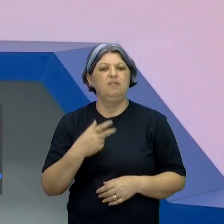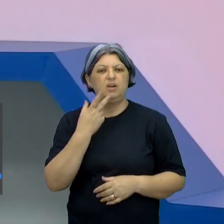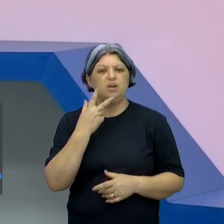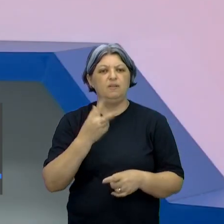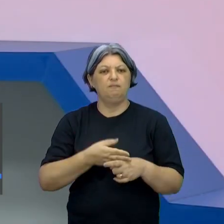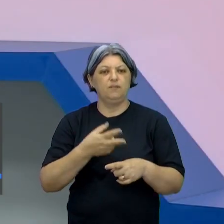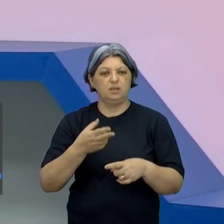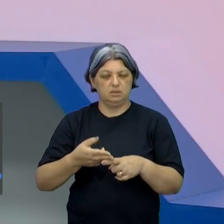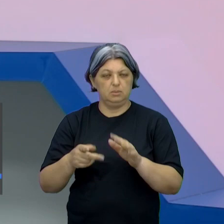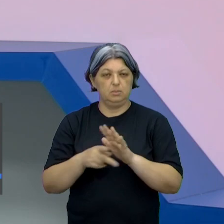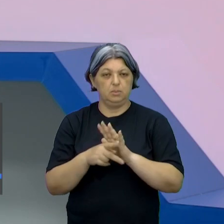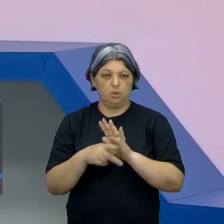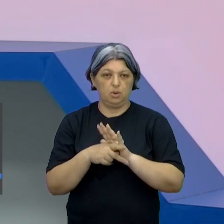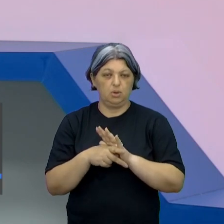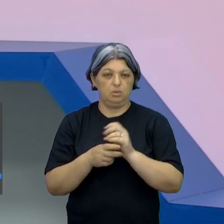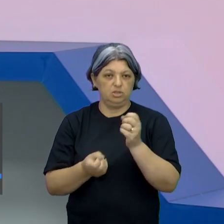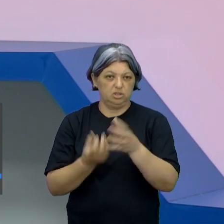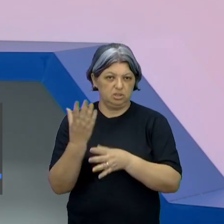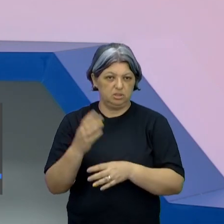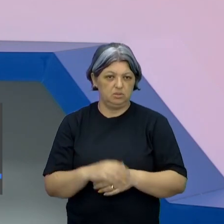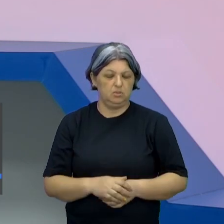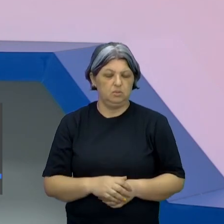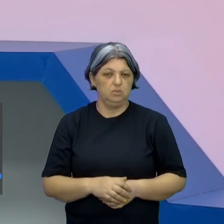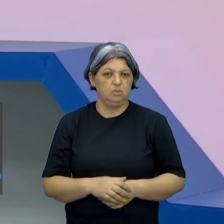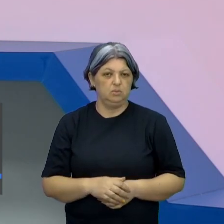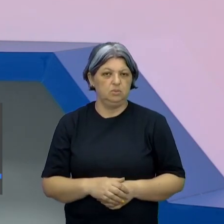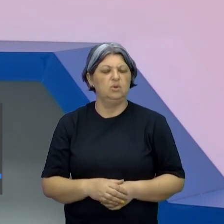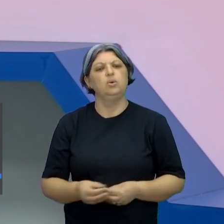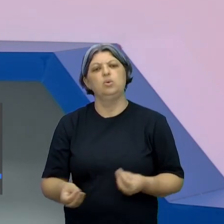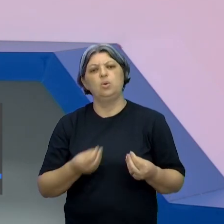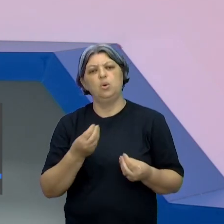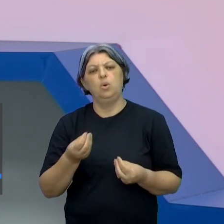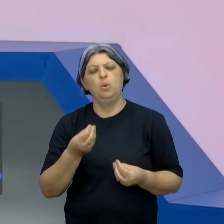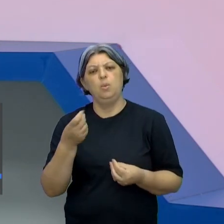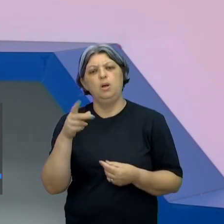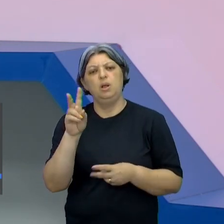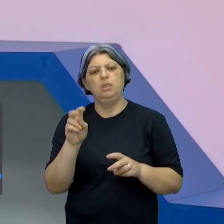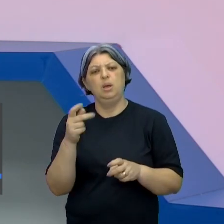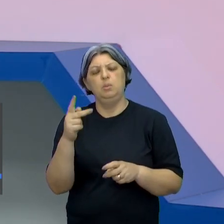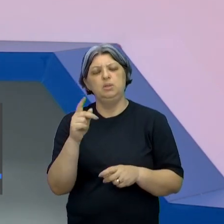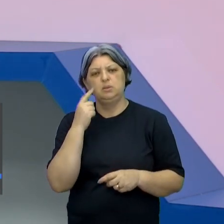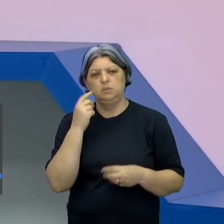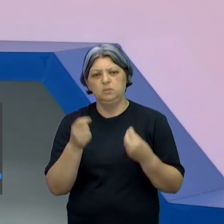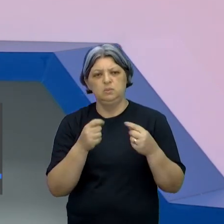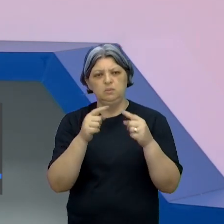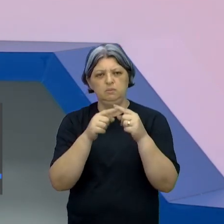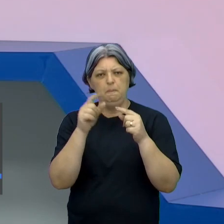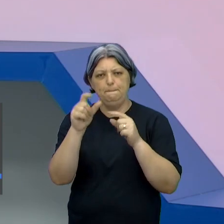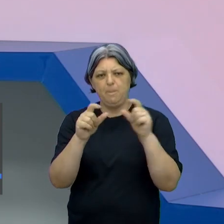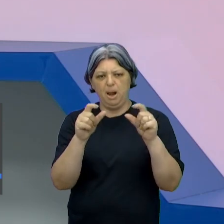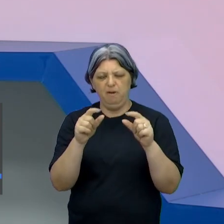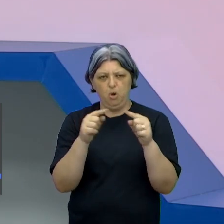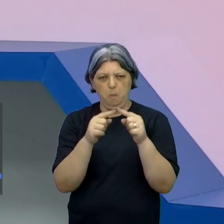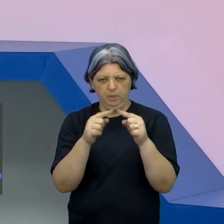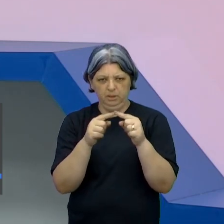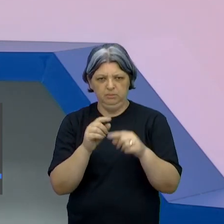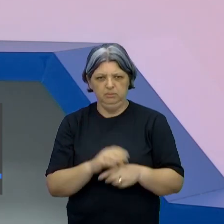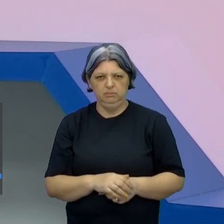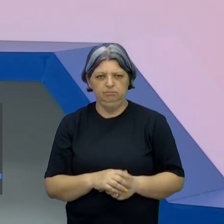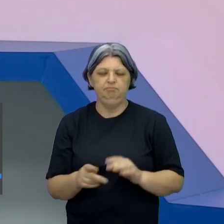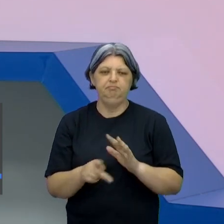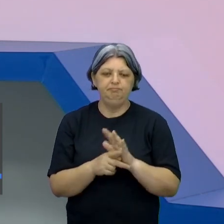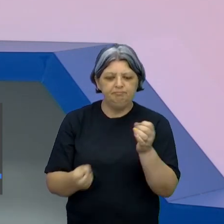edição, de produção. Como que é o seu componente com essas palavras aí que eu disse, né? De